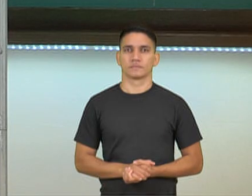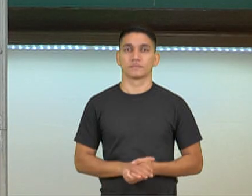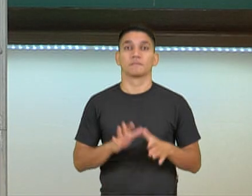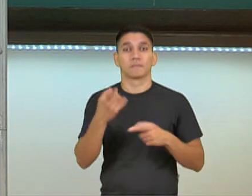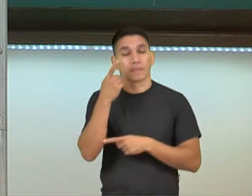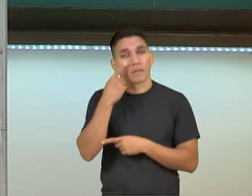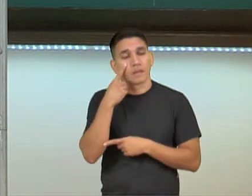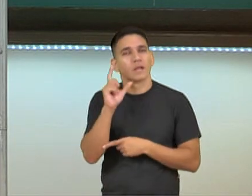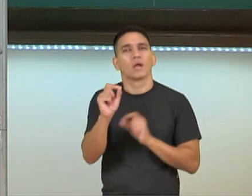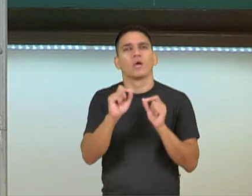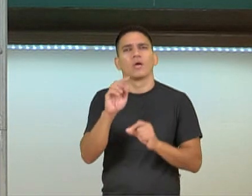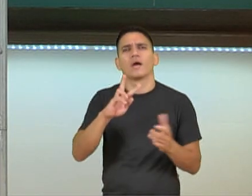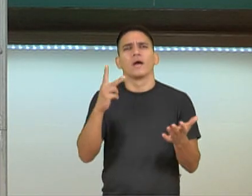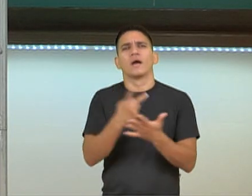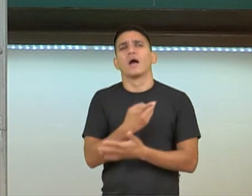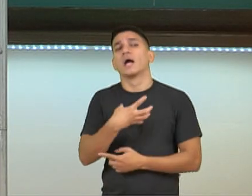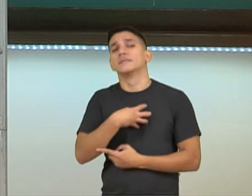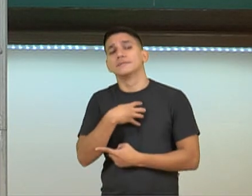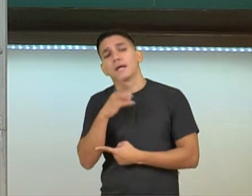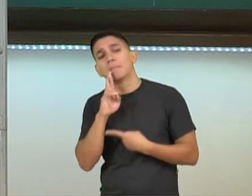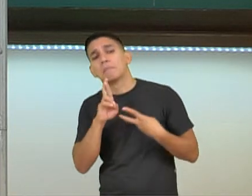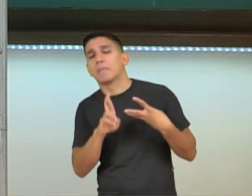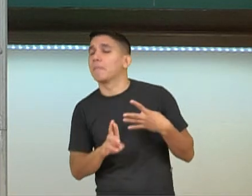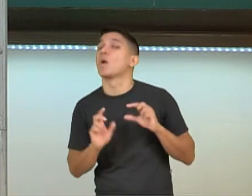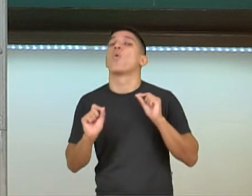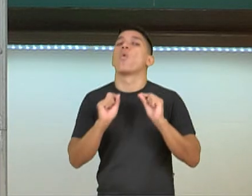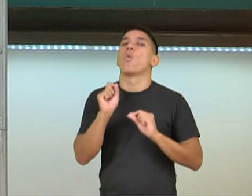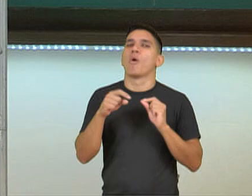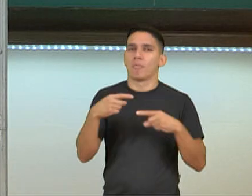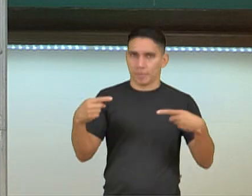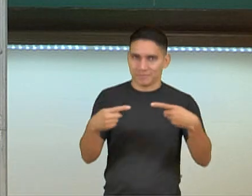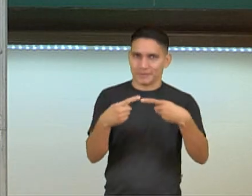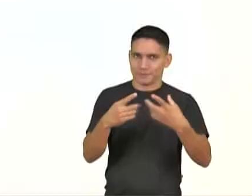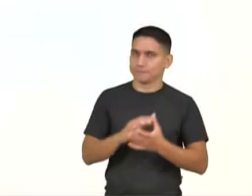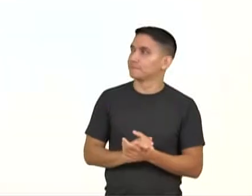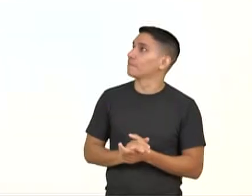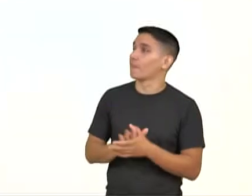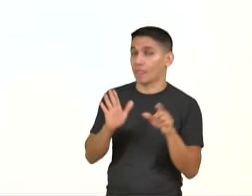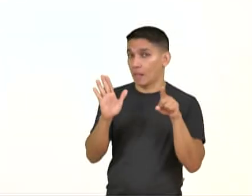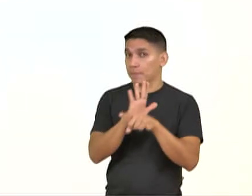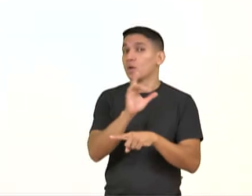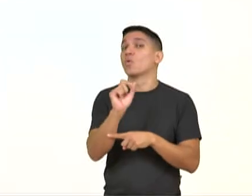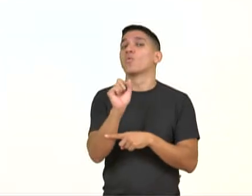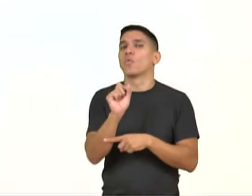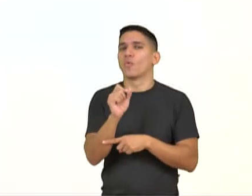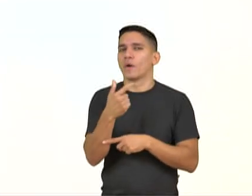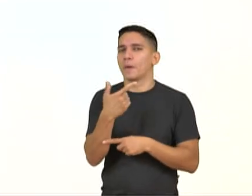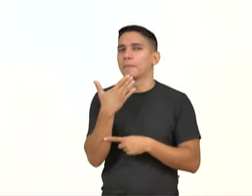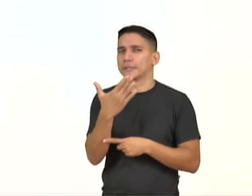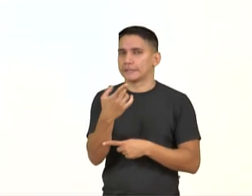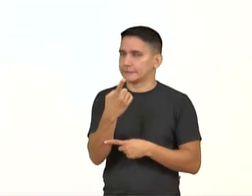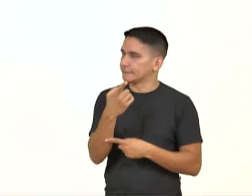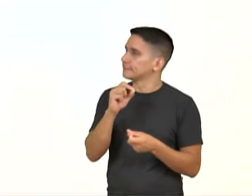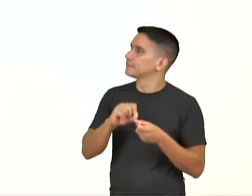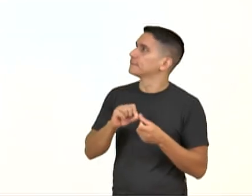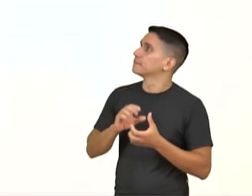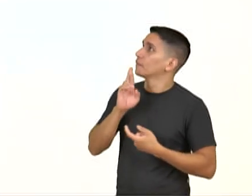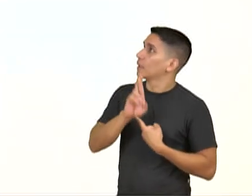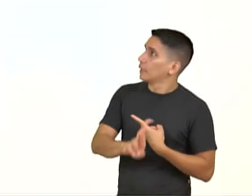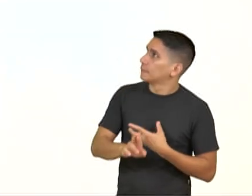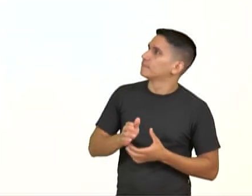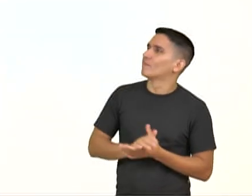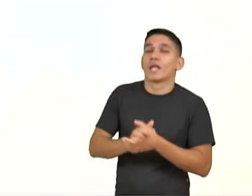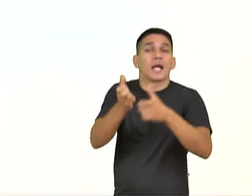Vamos ver o que vocês responderam, se está tudo certinho. A pergunta, ela, né, o que eu queria que vocês fizessem? Que